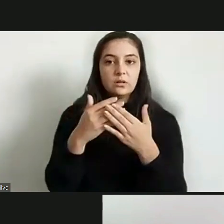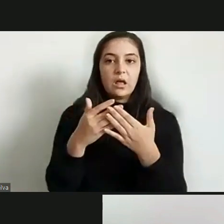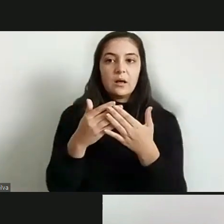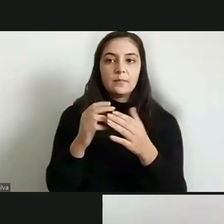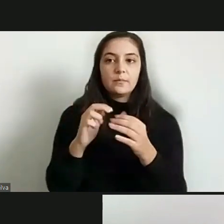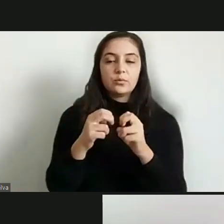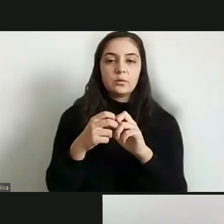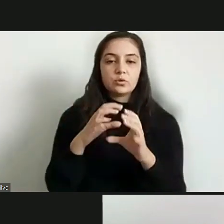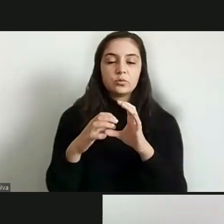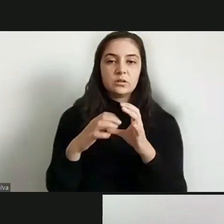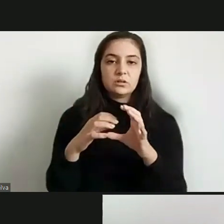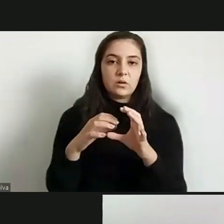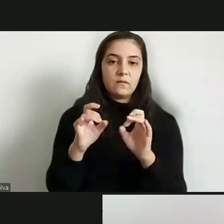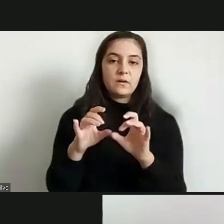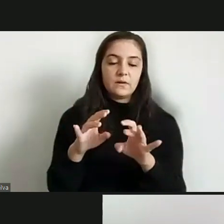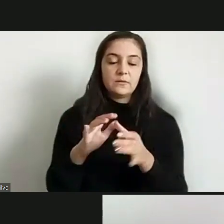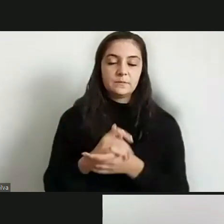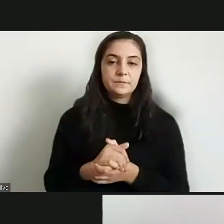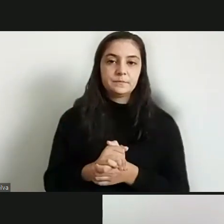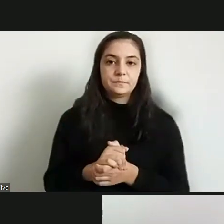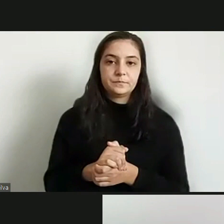problemas de comunicação.